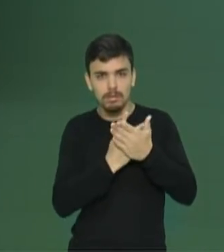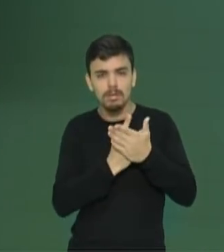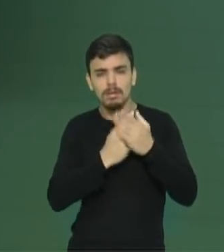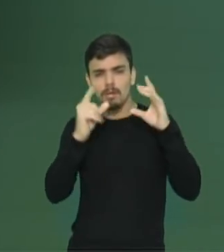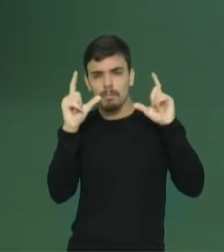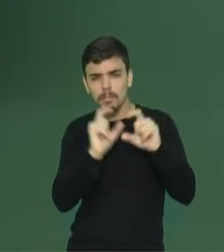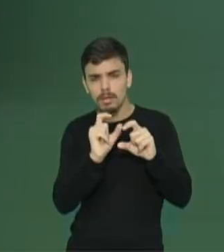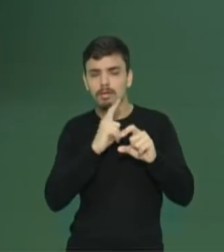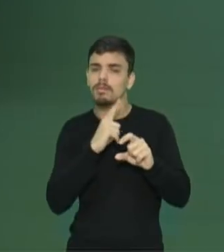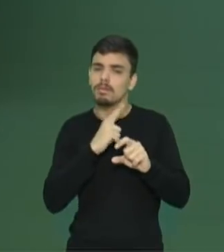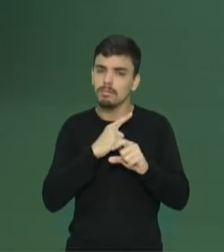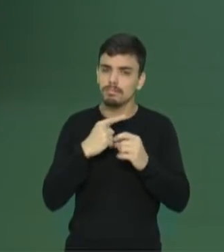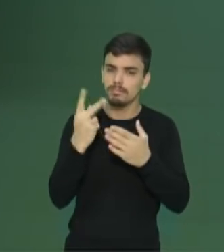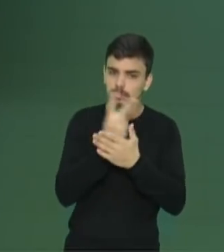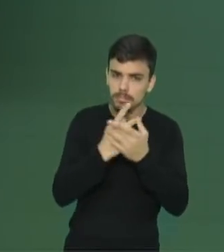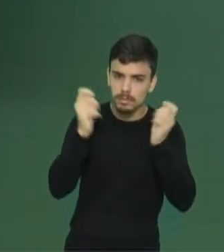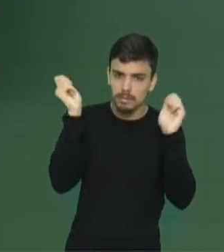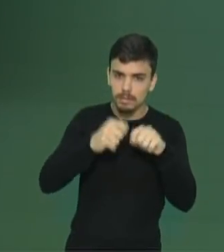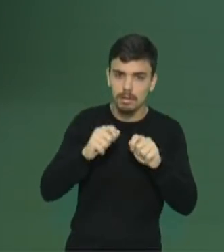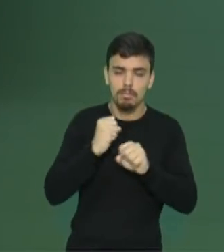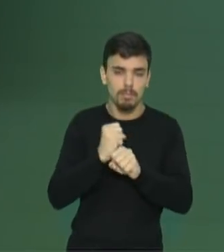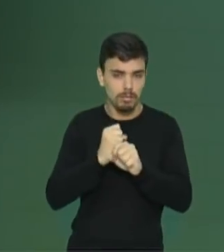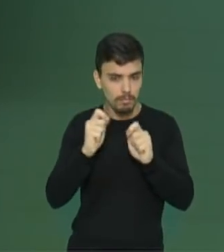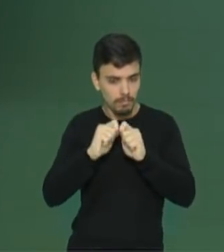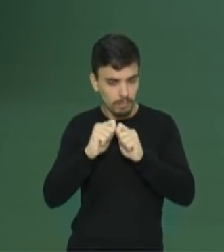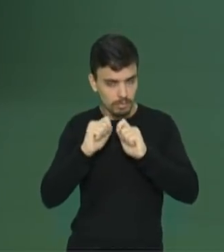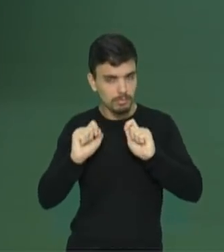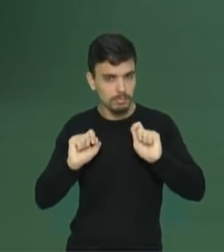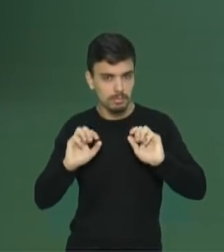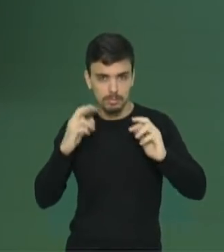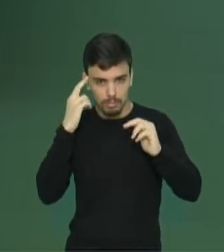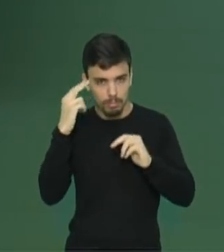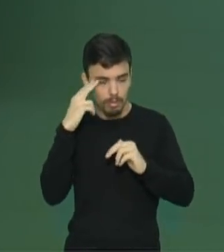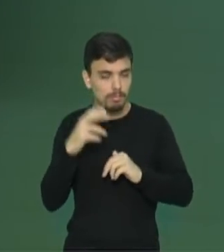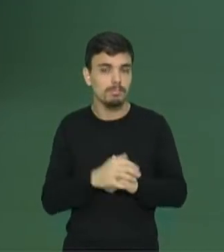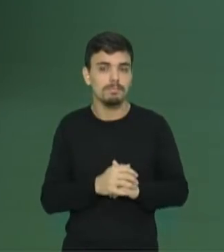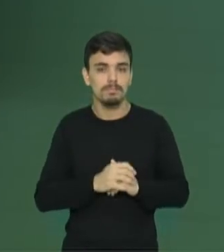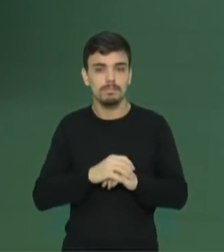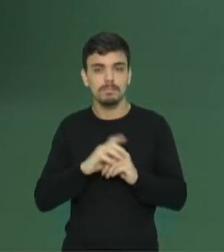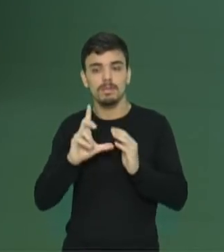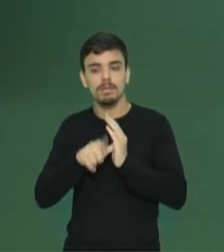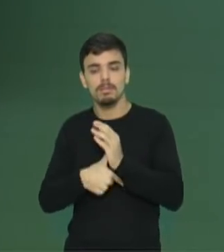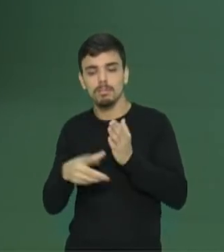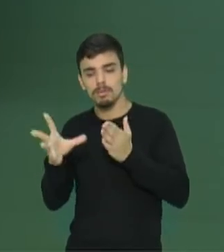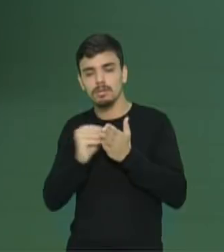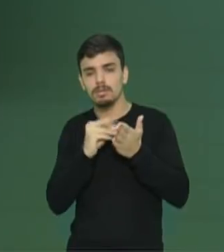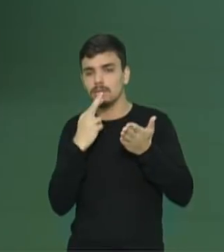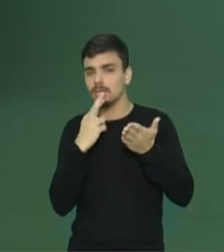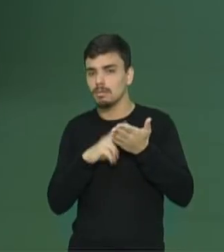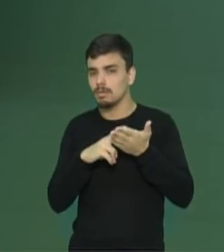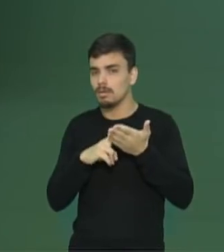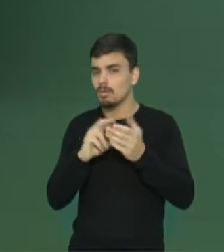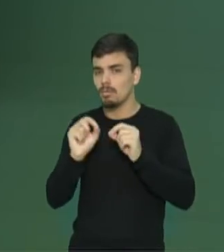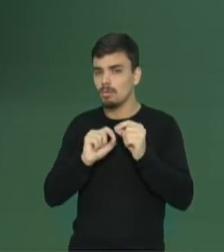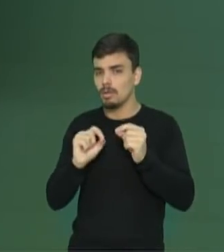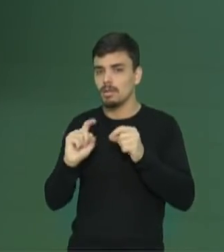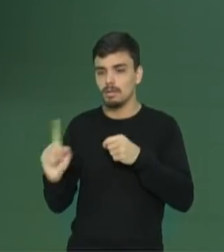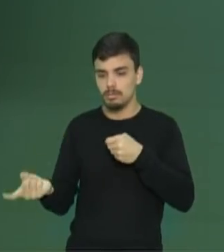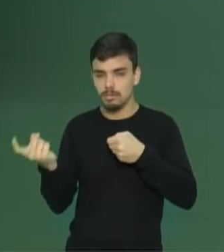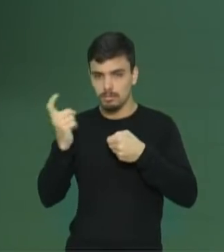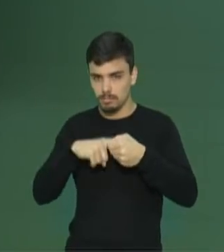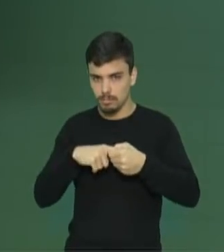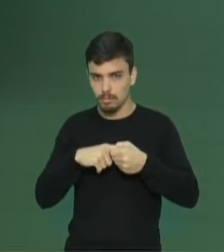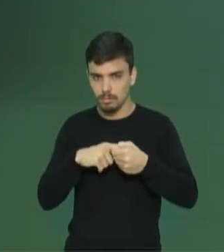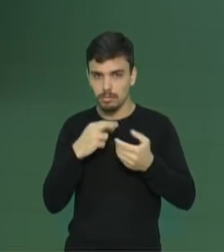Quem tiver uma qualidade de desenho, por favor, invista nisso e desenhe bonito. Em seguida, você vai anotar as alternativas e vai responder, e aí